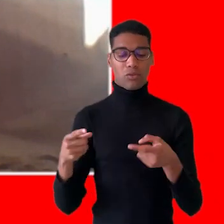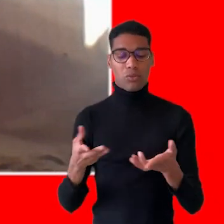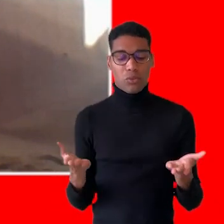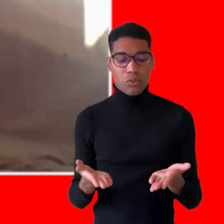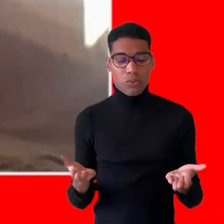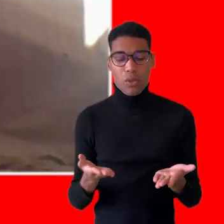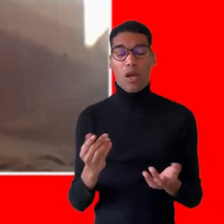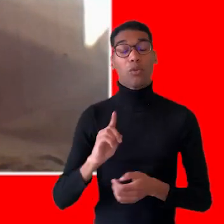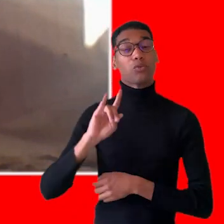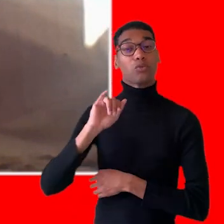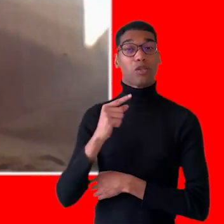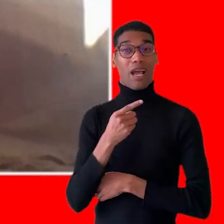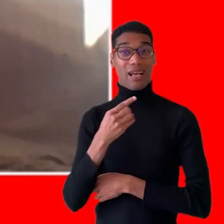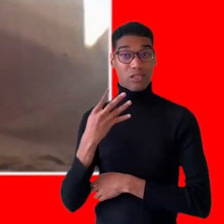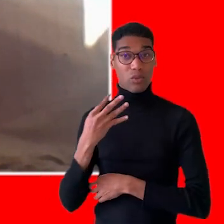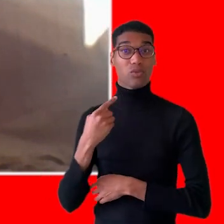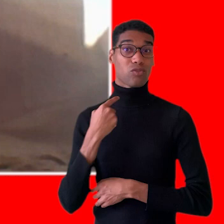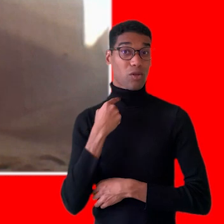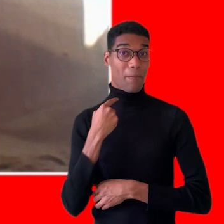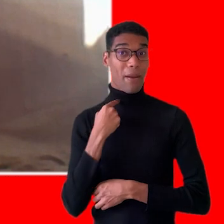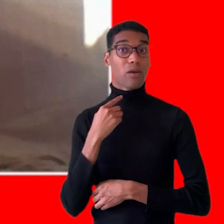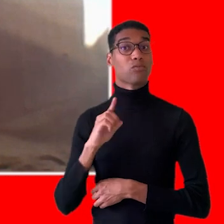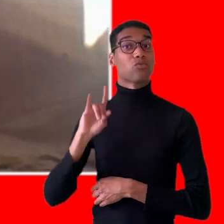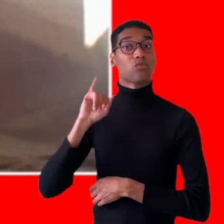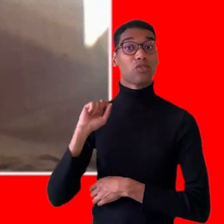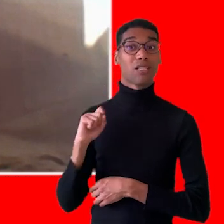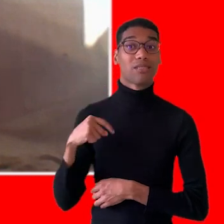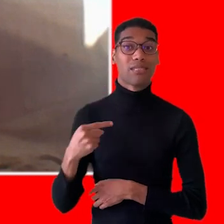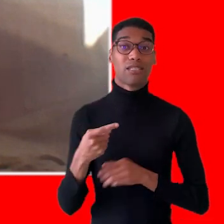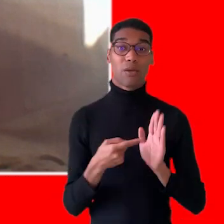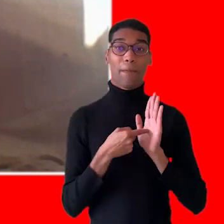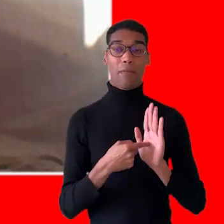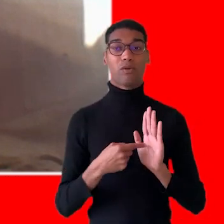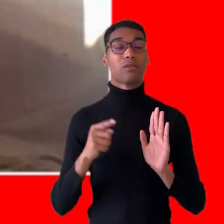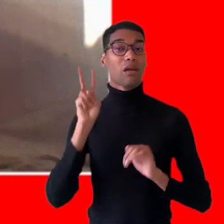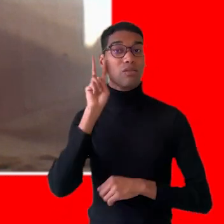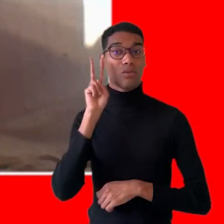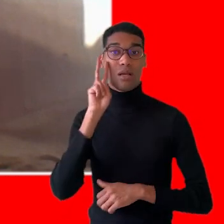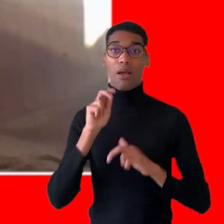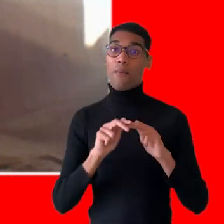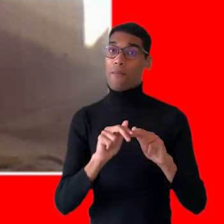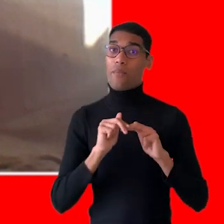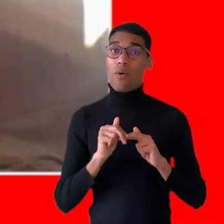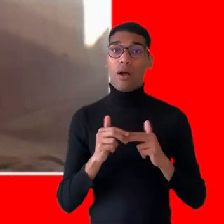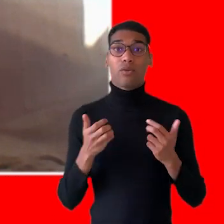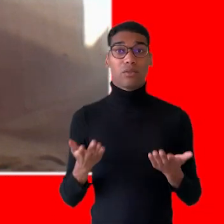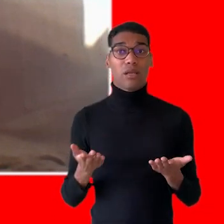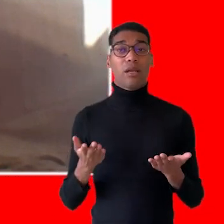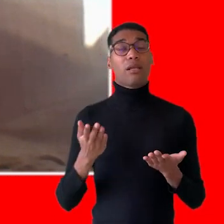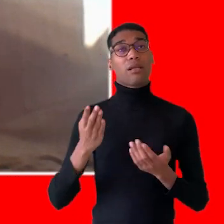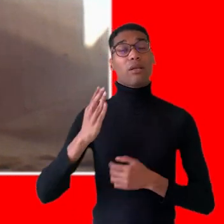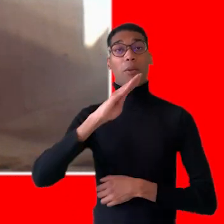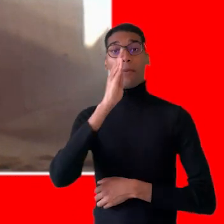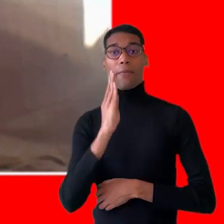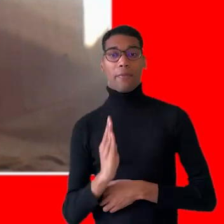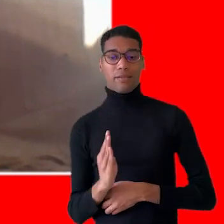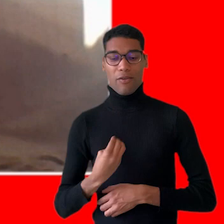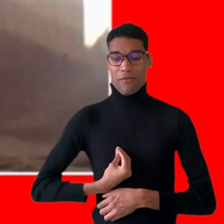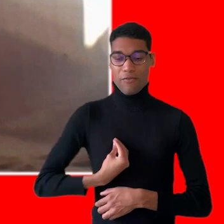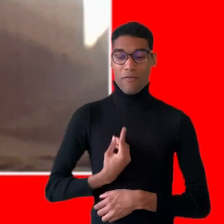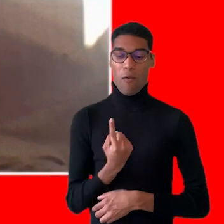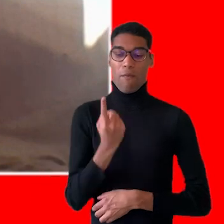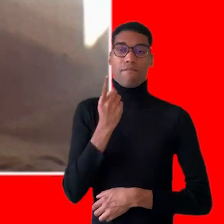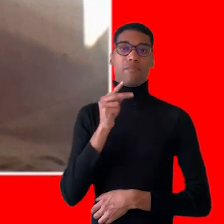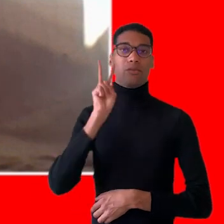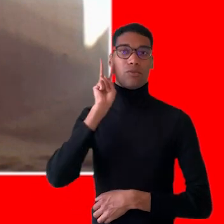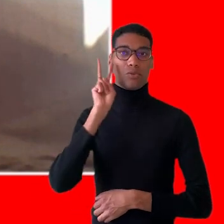de maio, o dia seguinte, né, contar essas histórias, porque o Brasil não pode viver uma história uma história única,